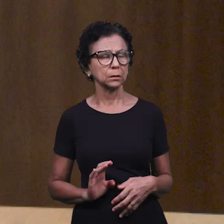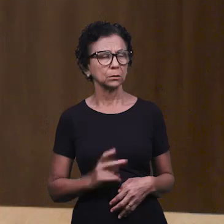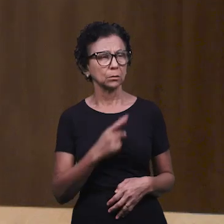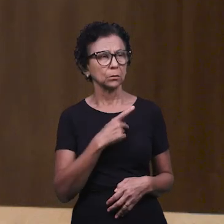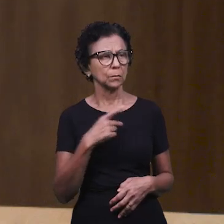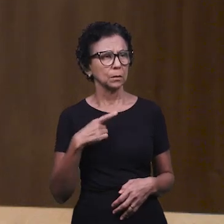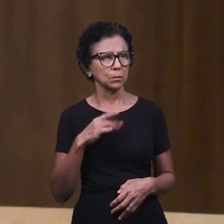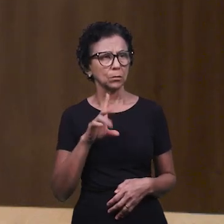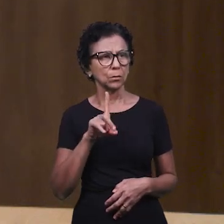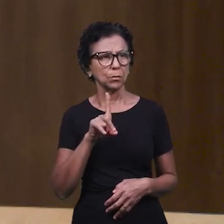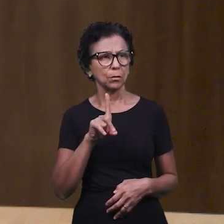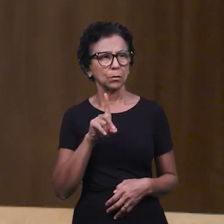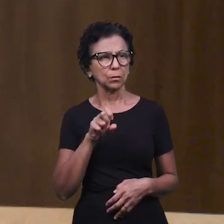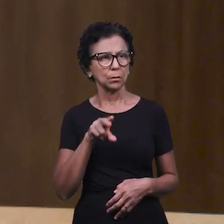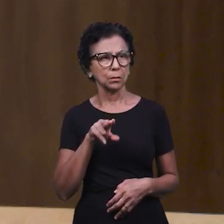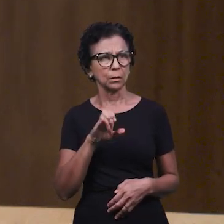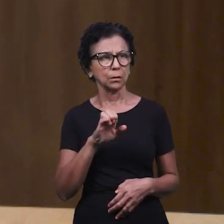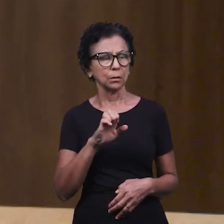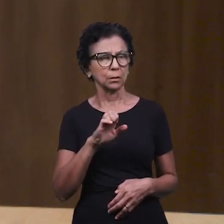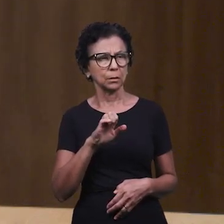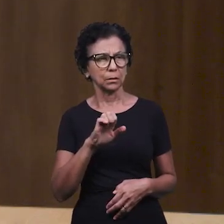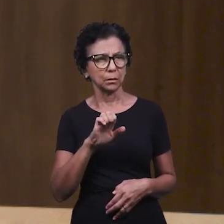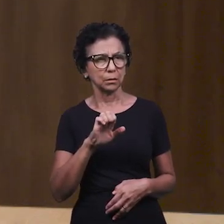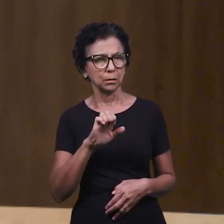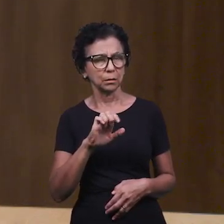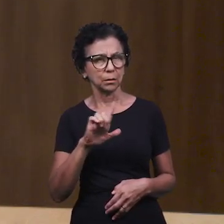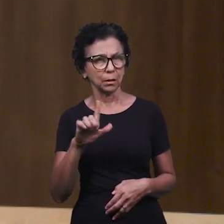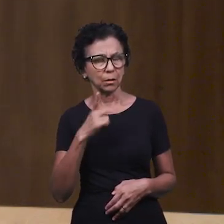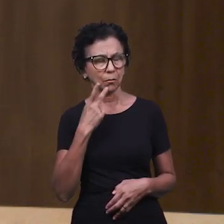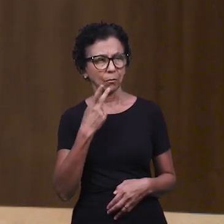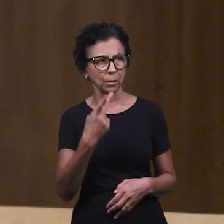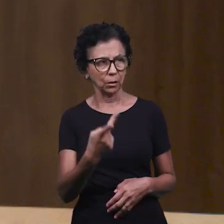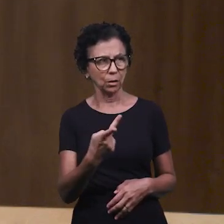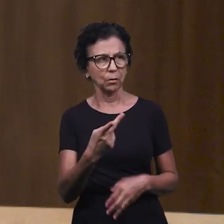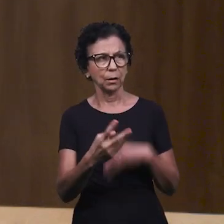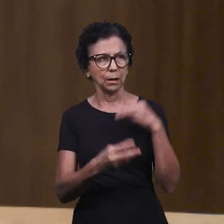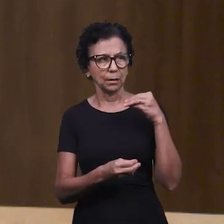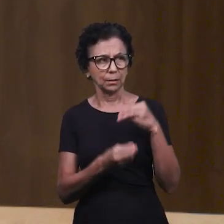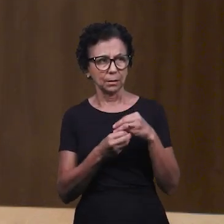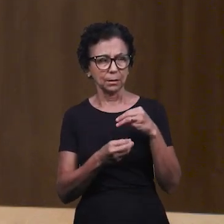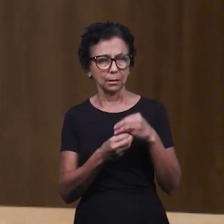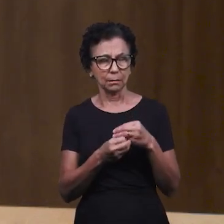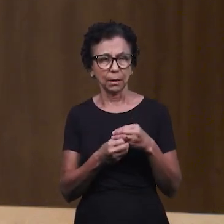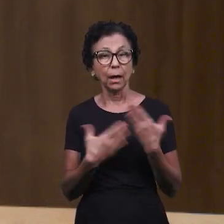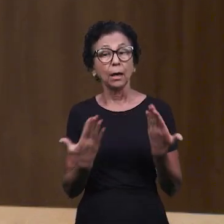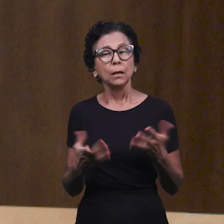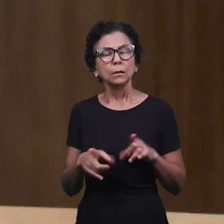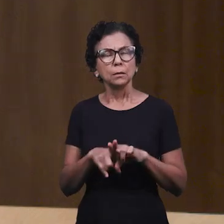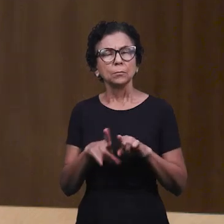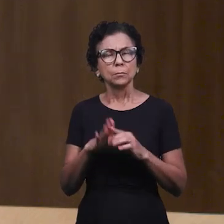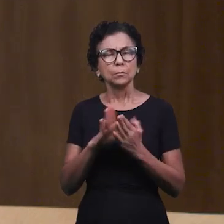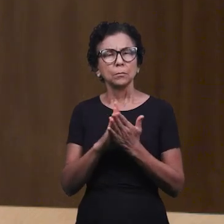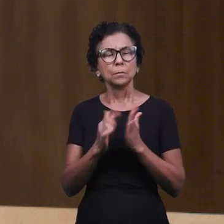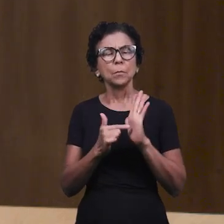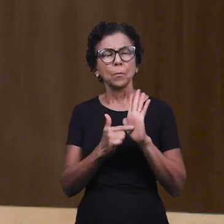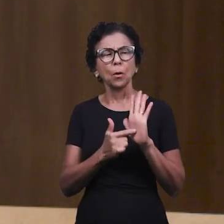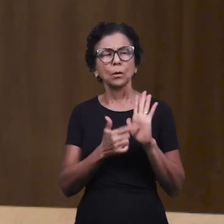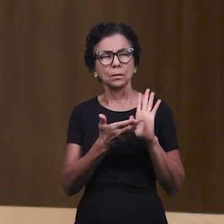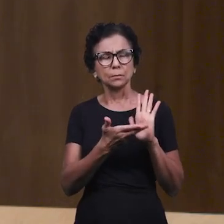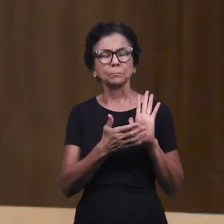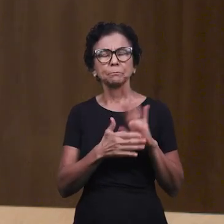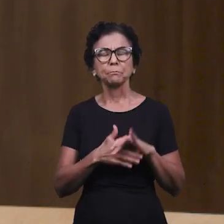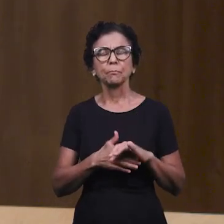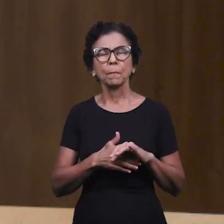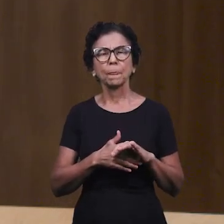só completando aquilo que ele falou, né, porque há uma fundamentação na palavra, mas também do ponto de vista de proclamação,